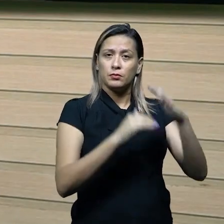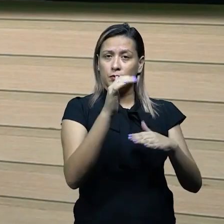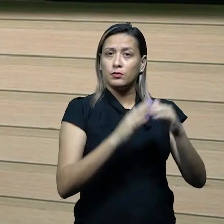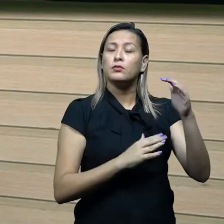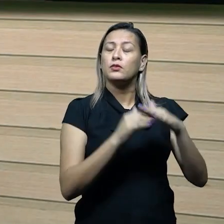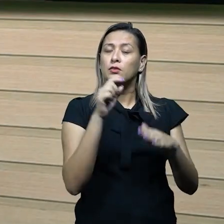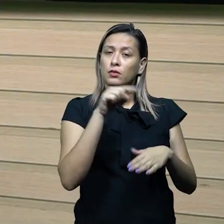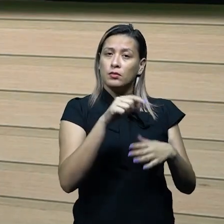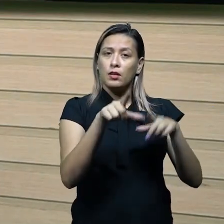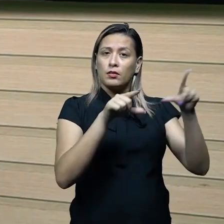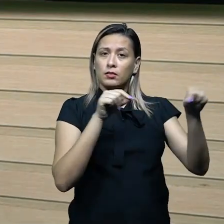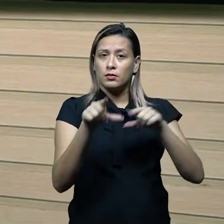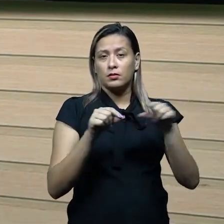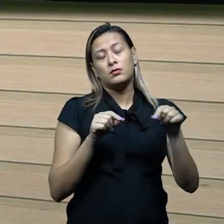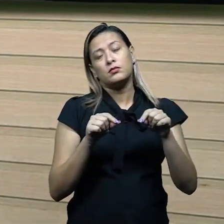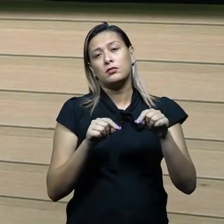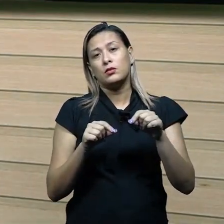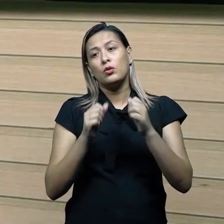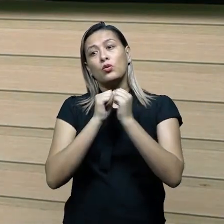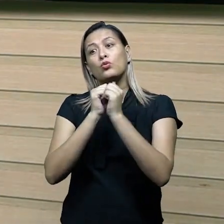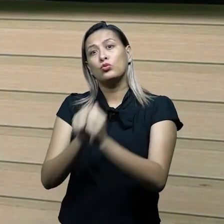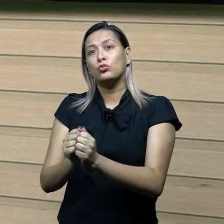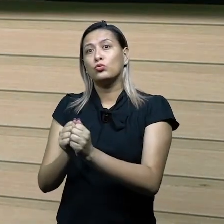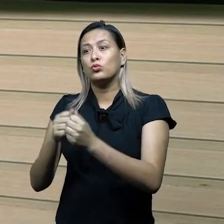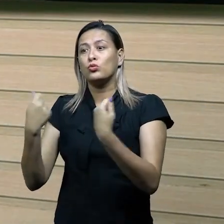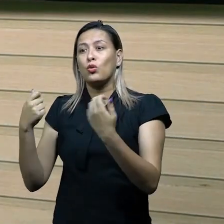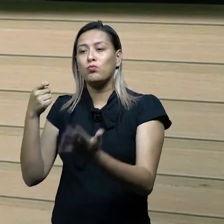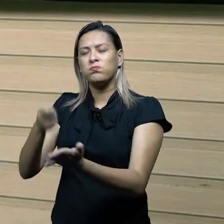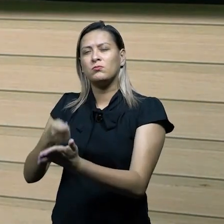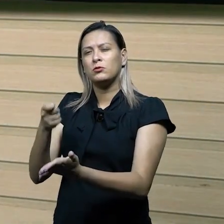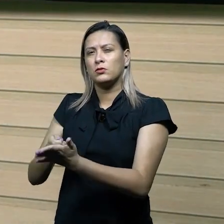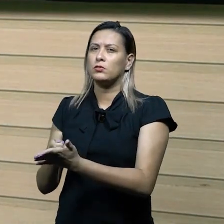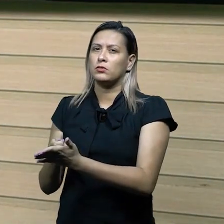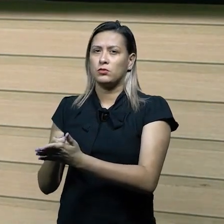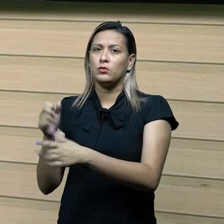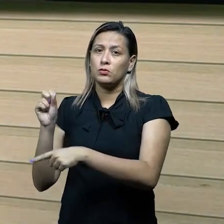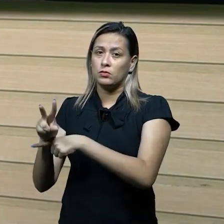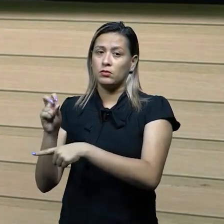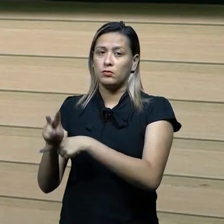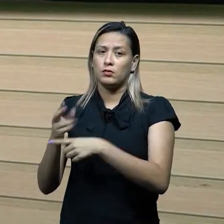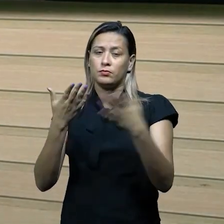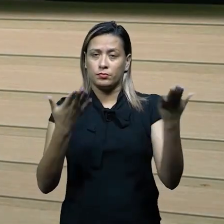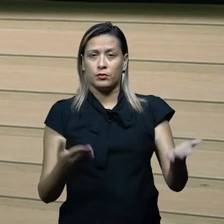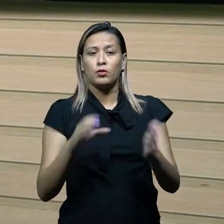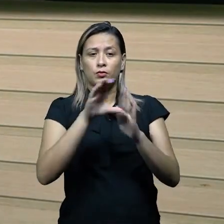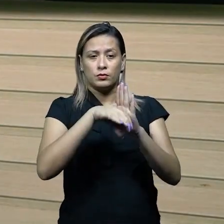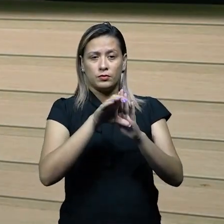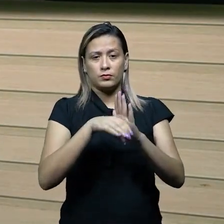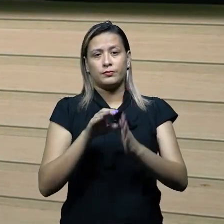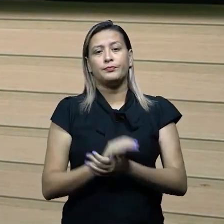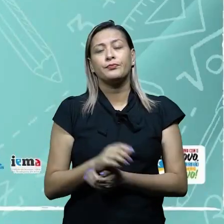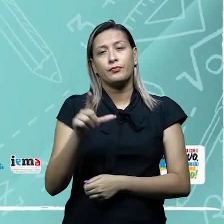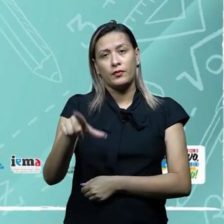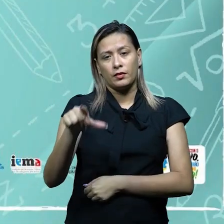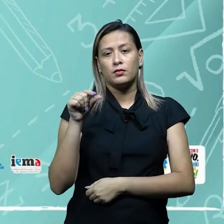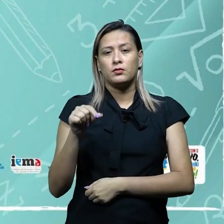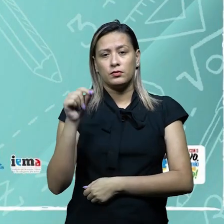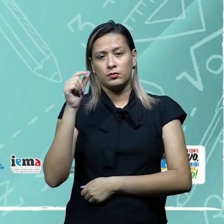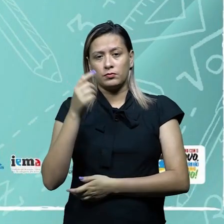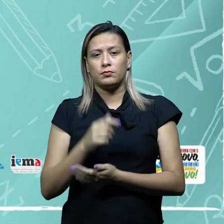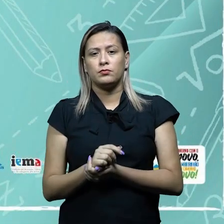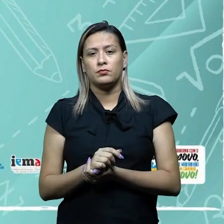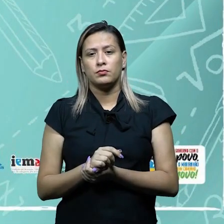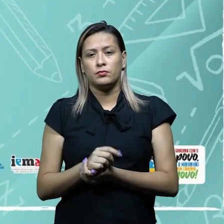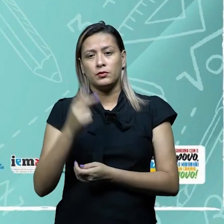competência, a formação do profissional lá que está participando da seleção, com o que é exigido na vaga. Isso é o processo seletivo. Olha lá o conceito que eu